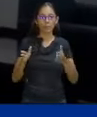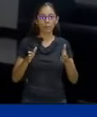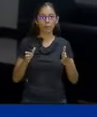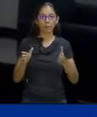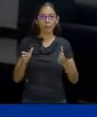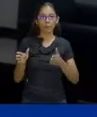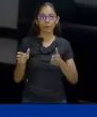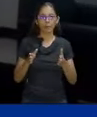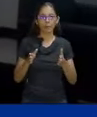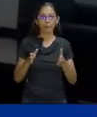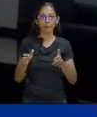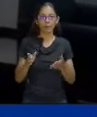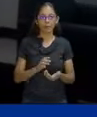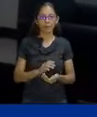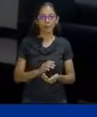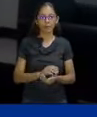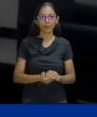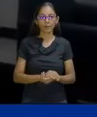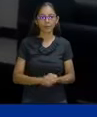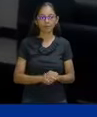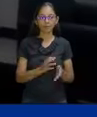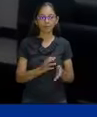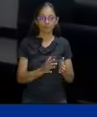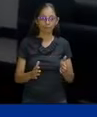as multas eleitorais